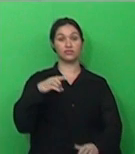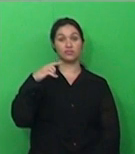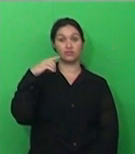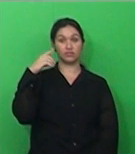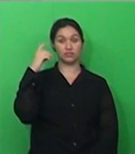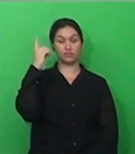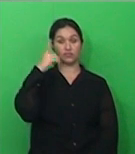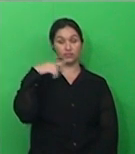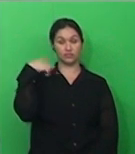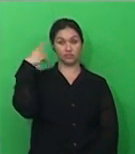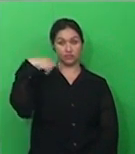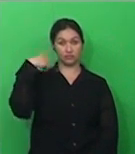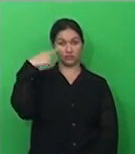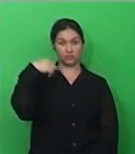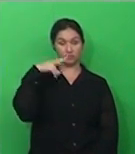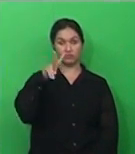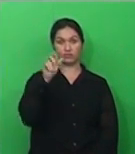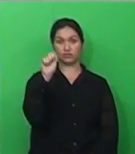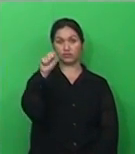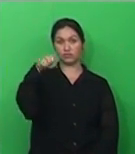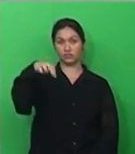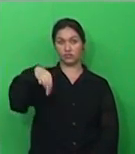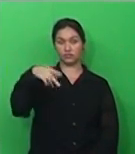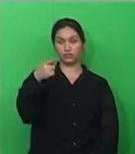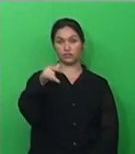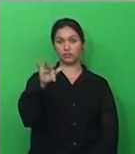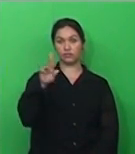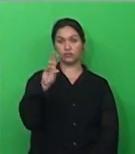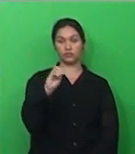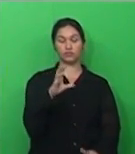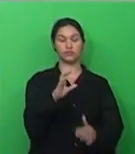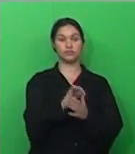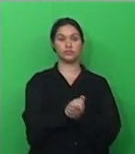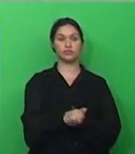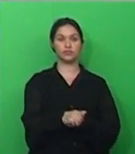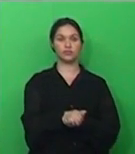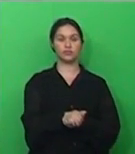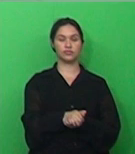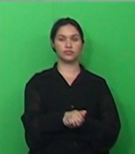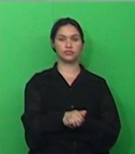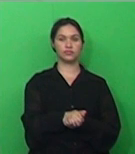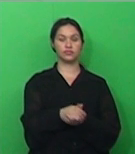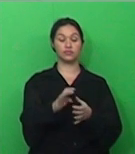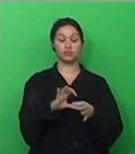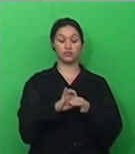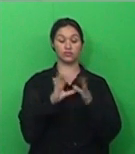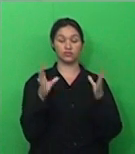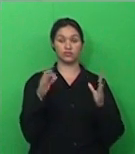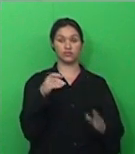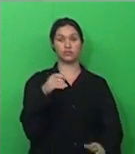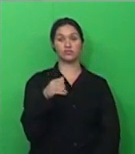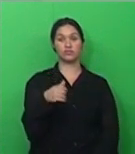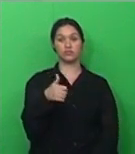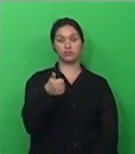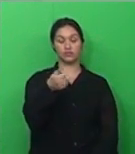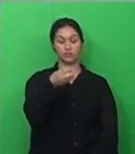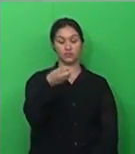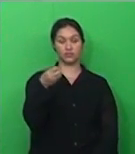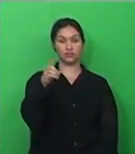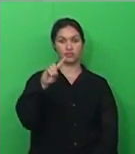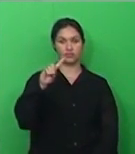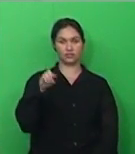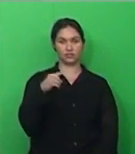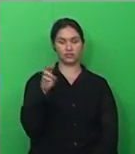Fernando Cardoso, ele havia assumido o compromisso de liberar uma emenda de 100 mil reais, e esse ano, felizmente, essa emenda